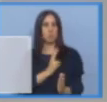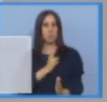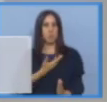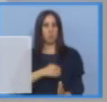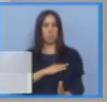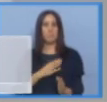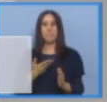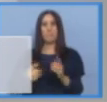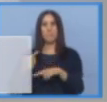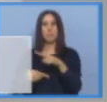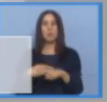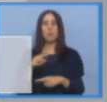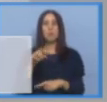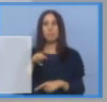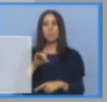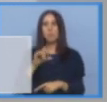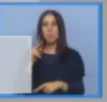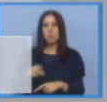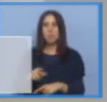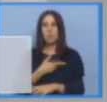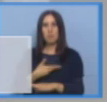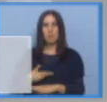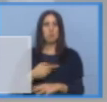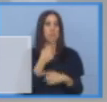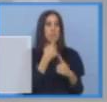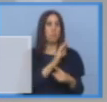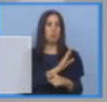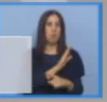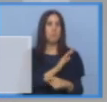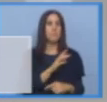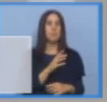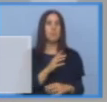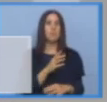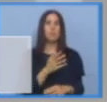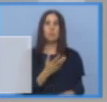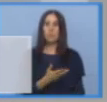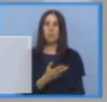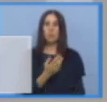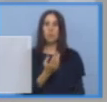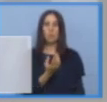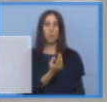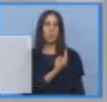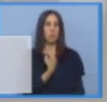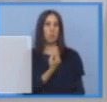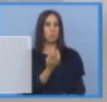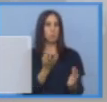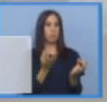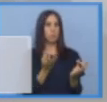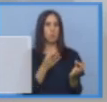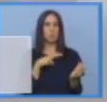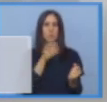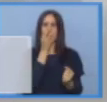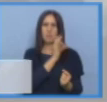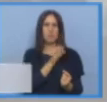e mística Ordem Rosa Cruz Amorque. Estamos em diálogos com a União Budista Portuguesa, têm sido